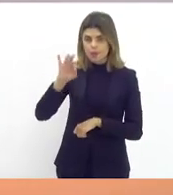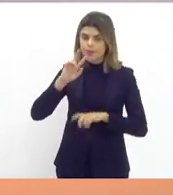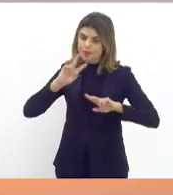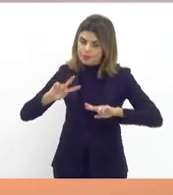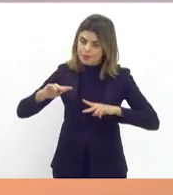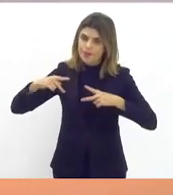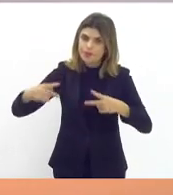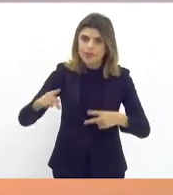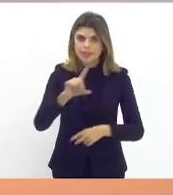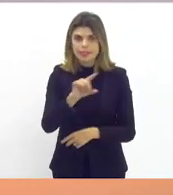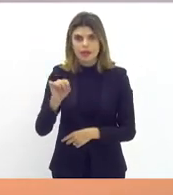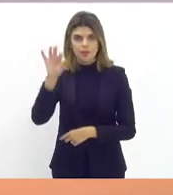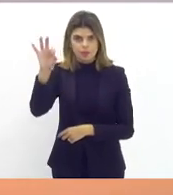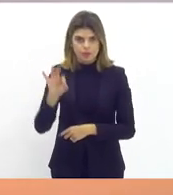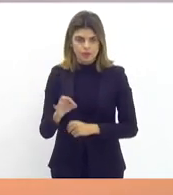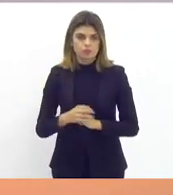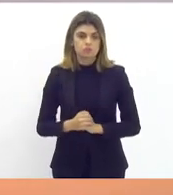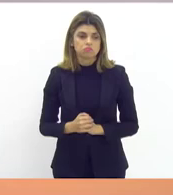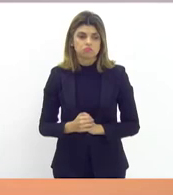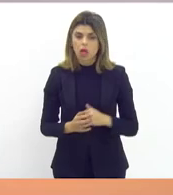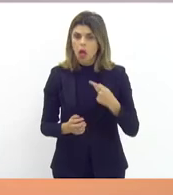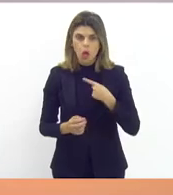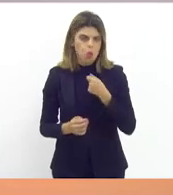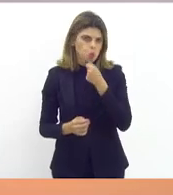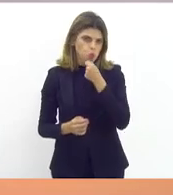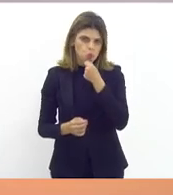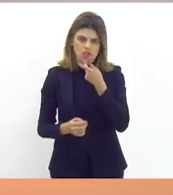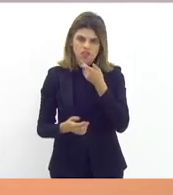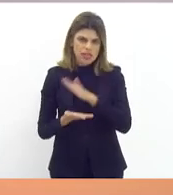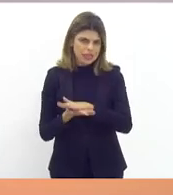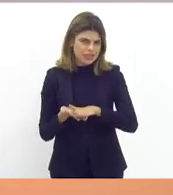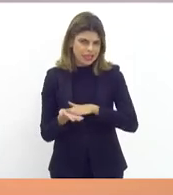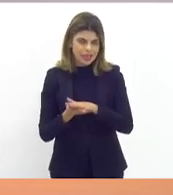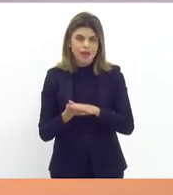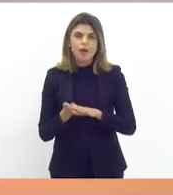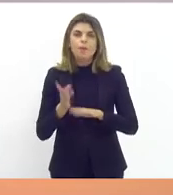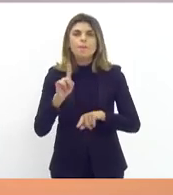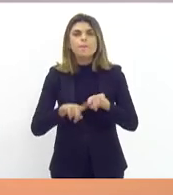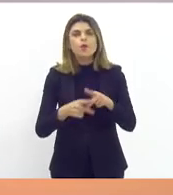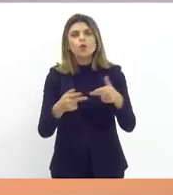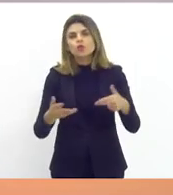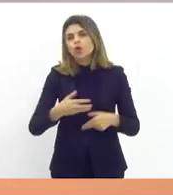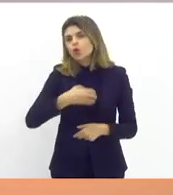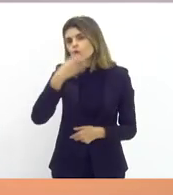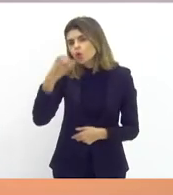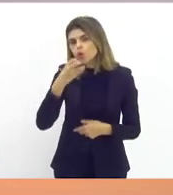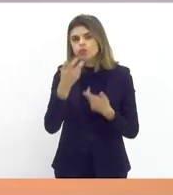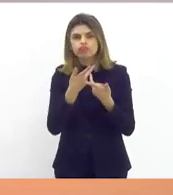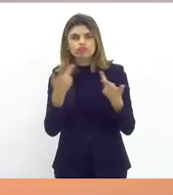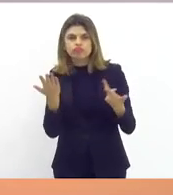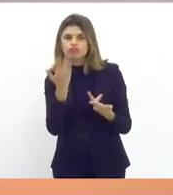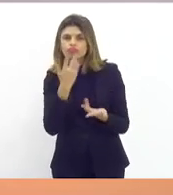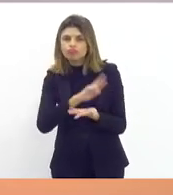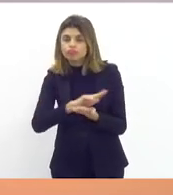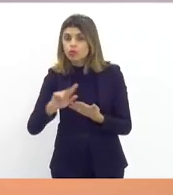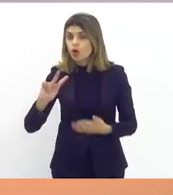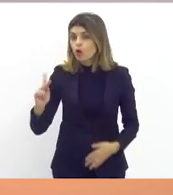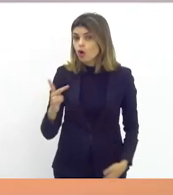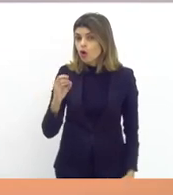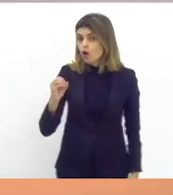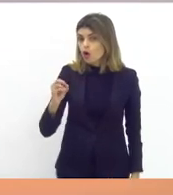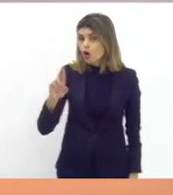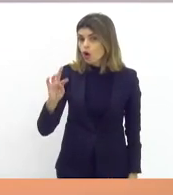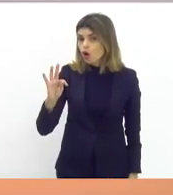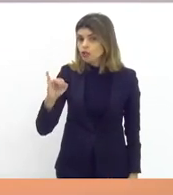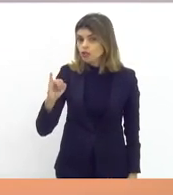dos créditos. Tem um ponto aqui que eu não falei, que é importante, a questão de produtos hortifruti. A própria reforma prevê para os pequenos